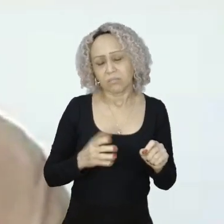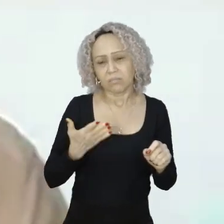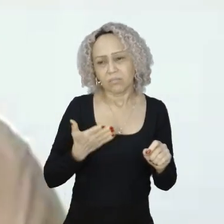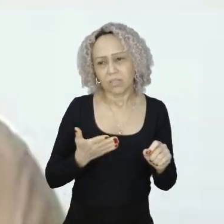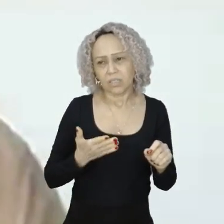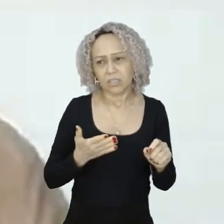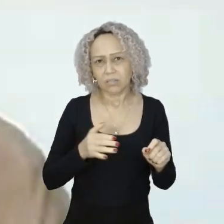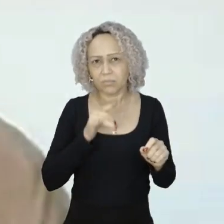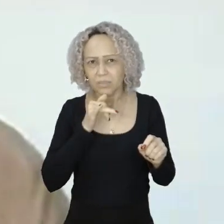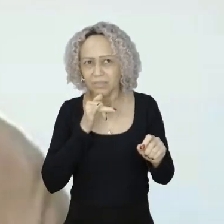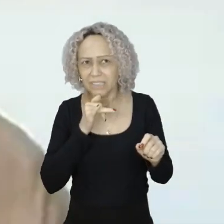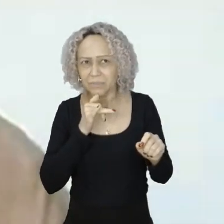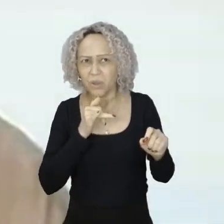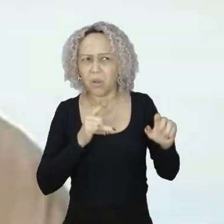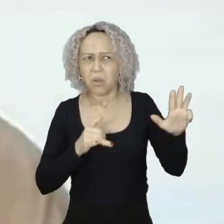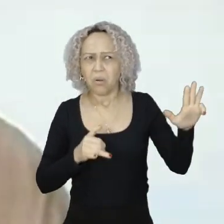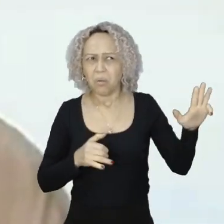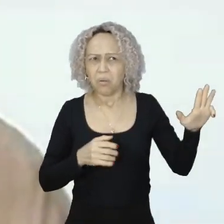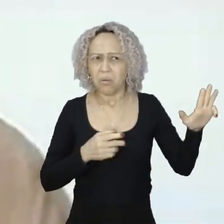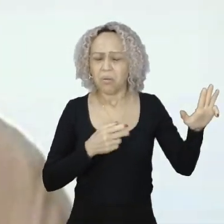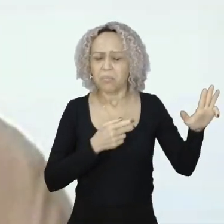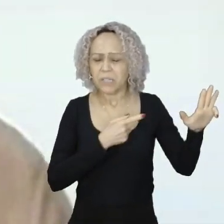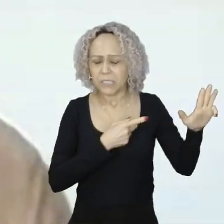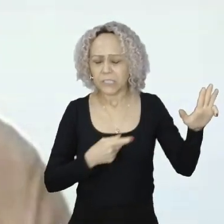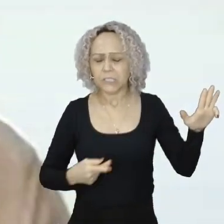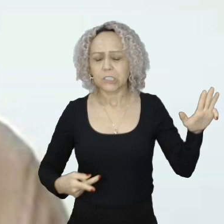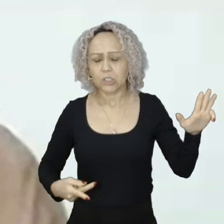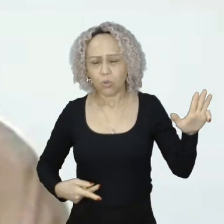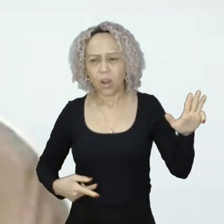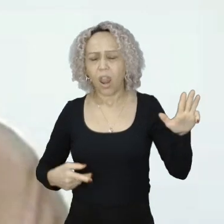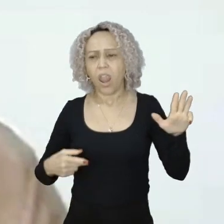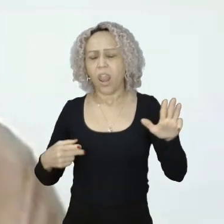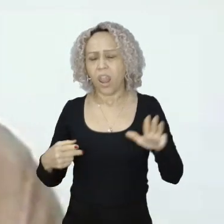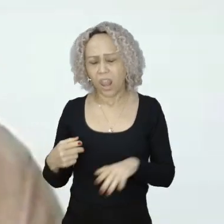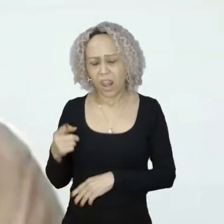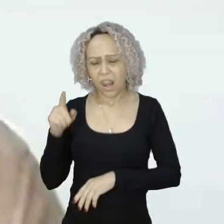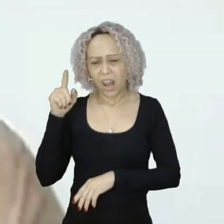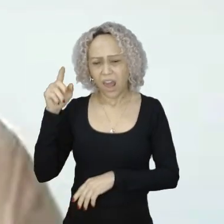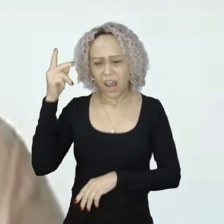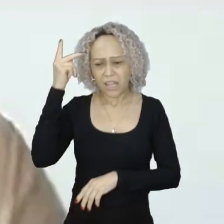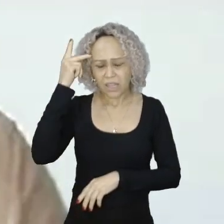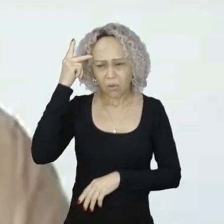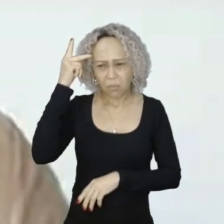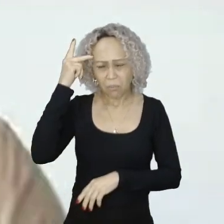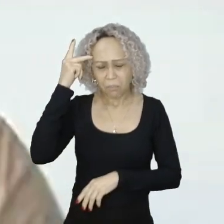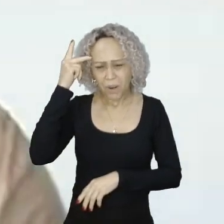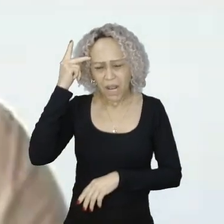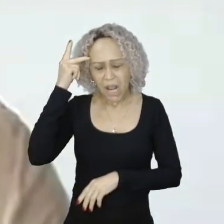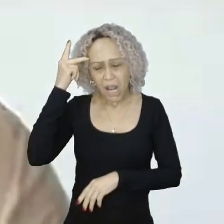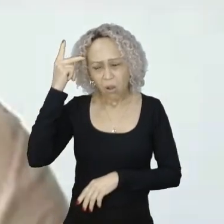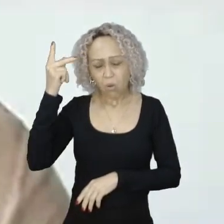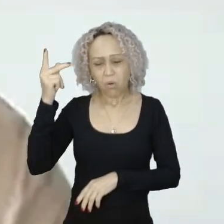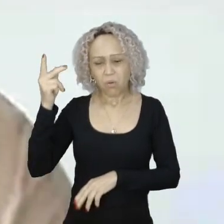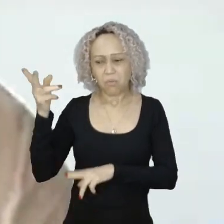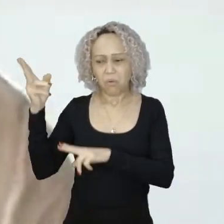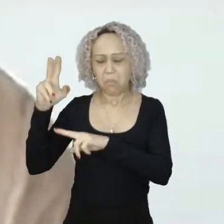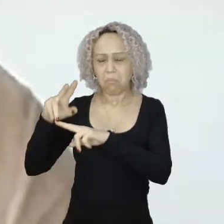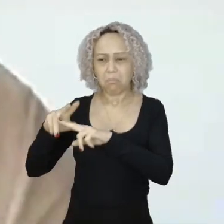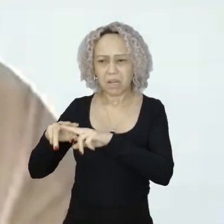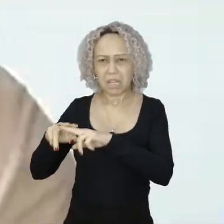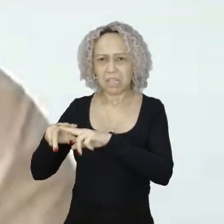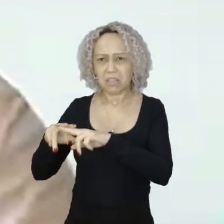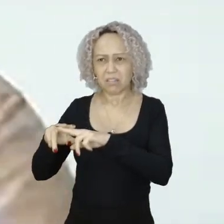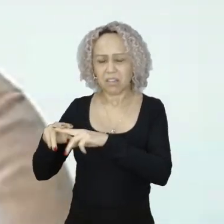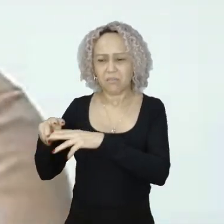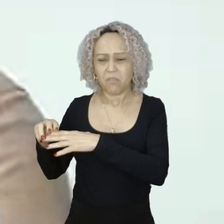de São Bernardo do Campo para a Polícia Federal em Curitiba. Então, eu me sinto